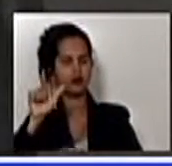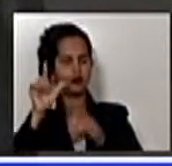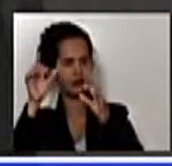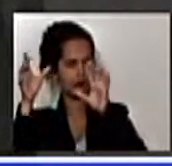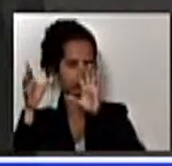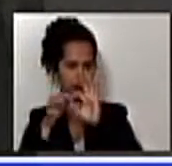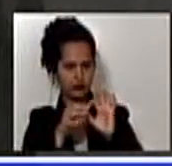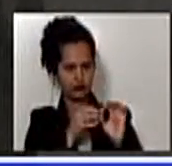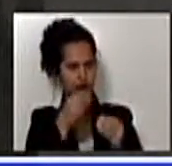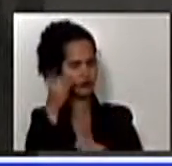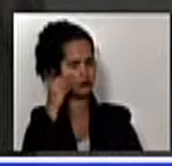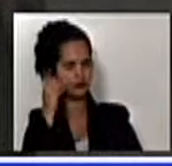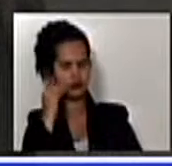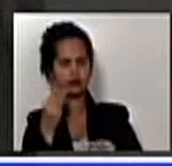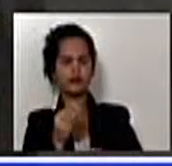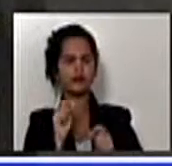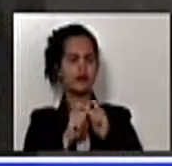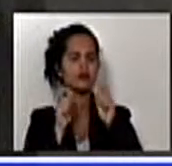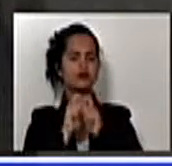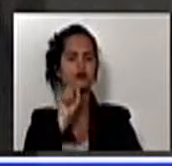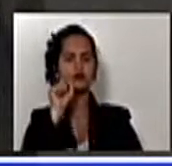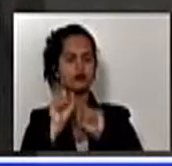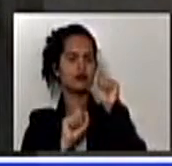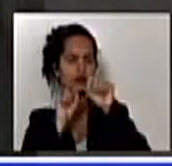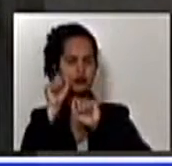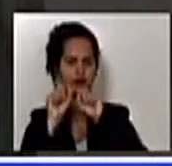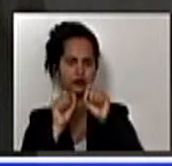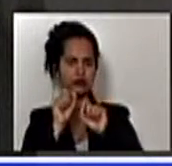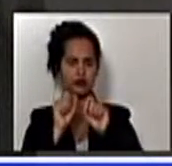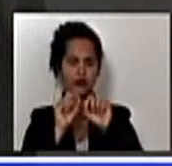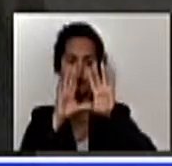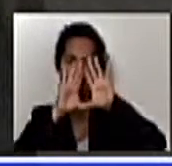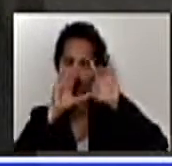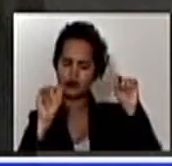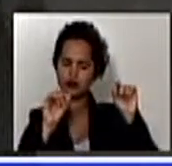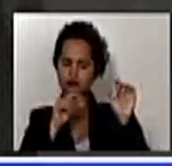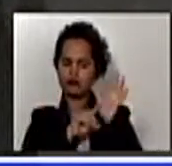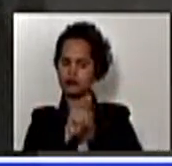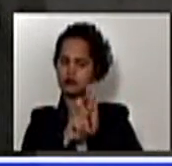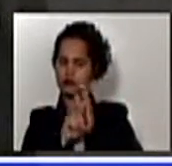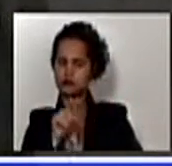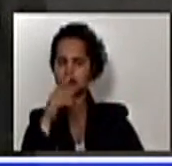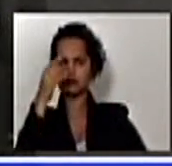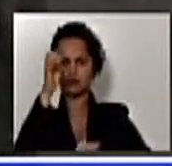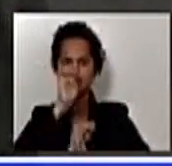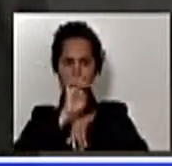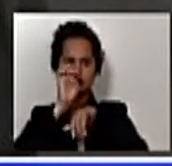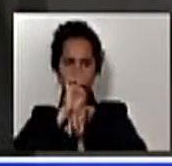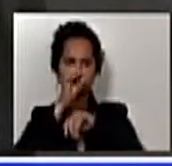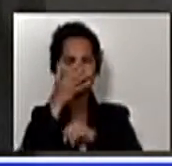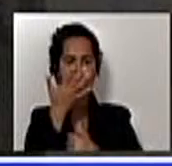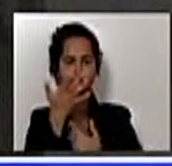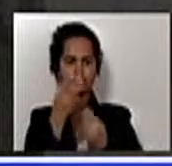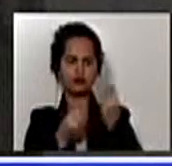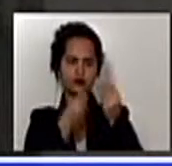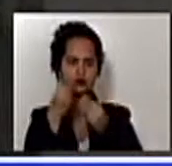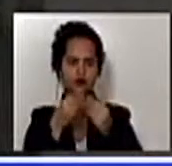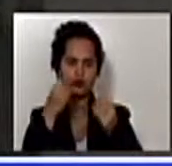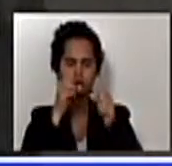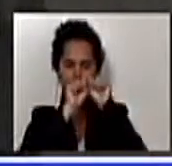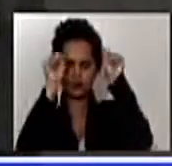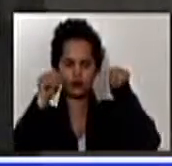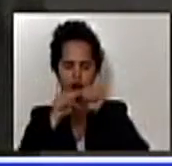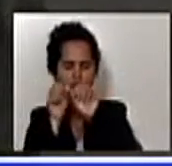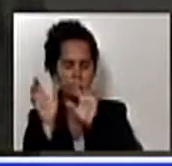possibilidade da gente fazer um trabalho na fiscalização tributária do Estado de uma forma mais